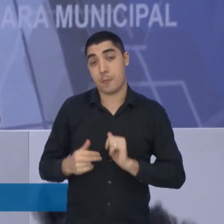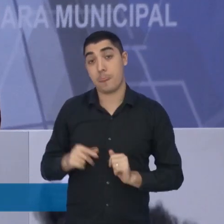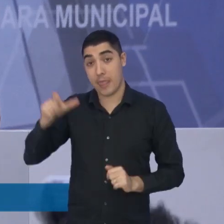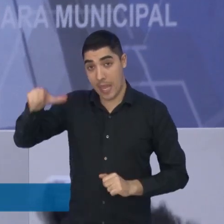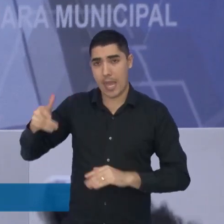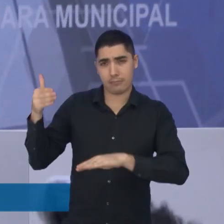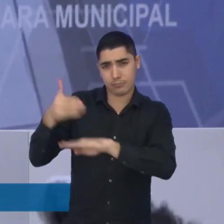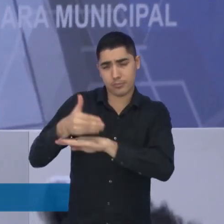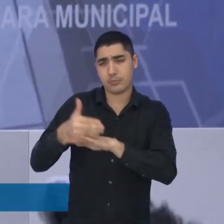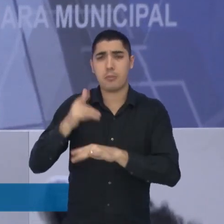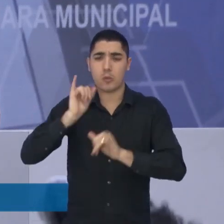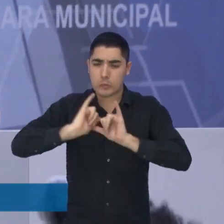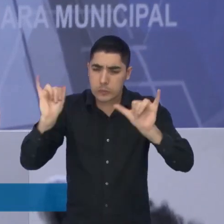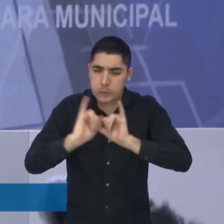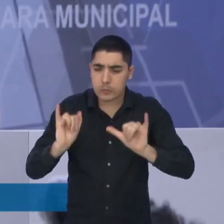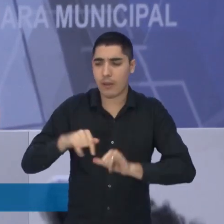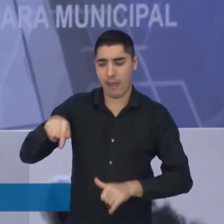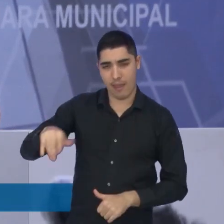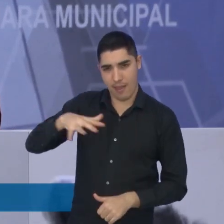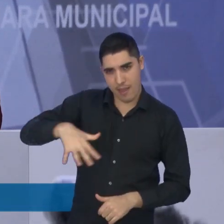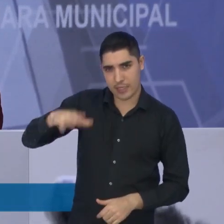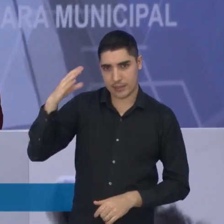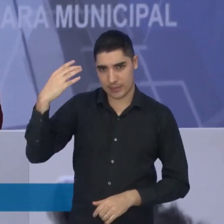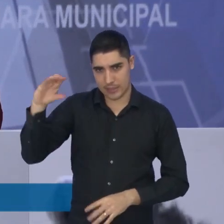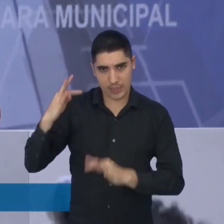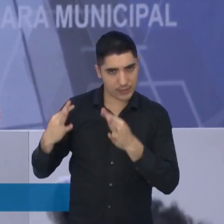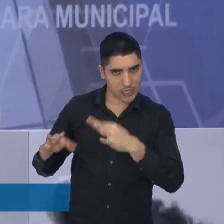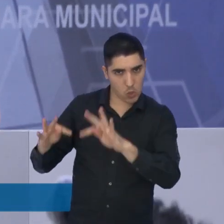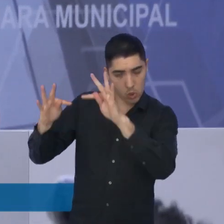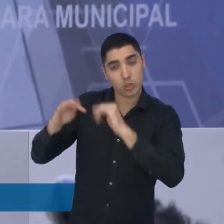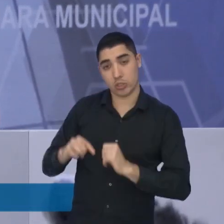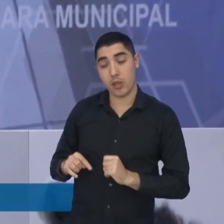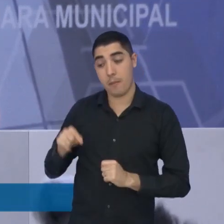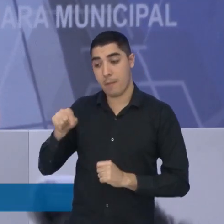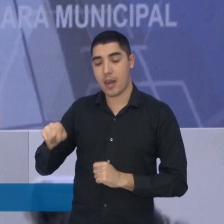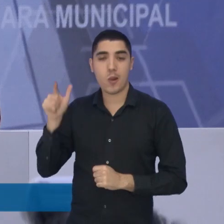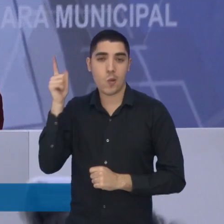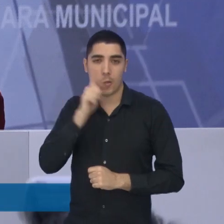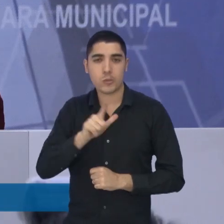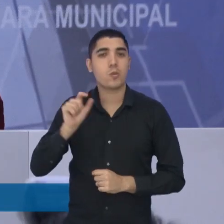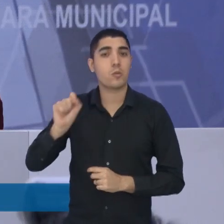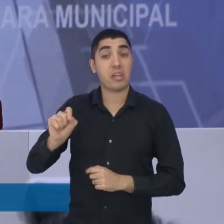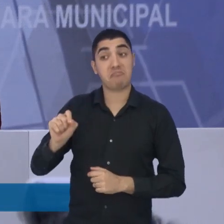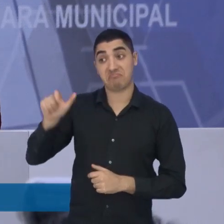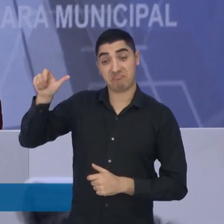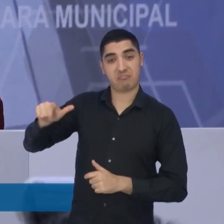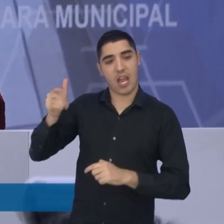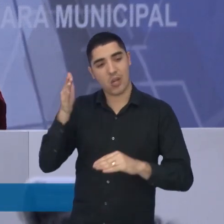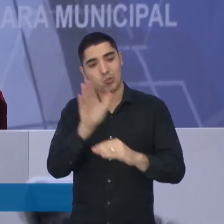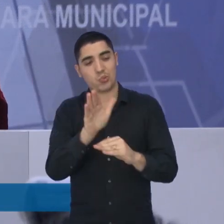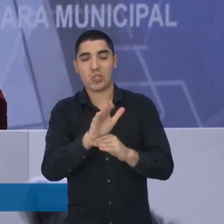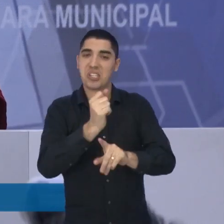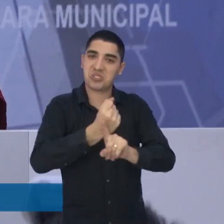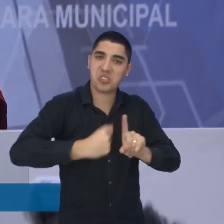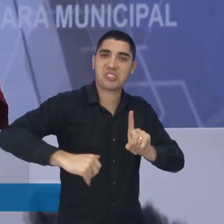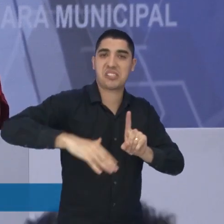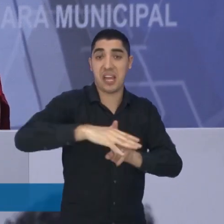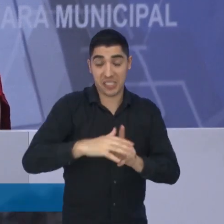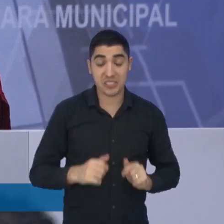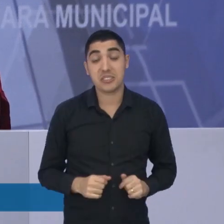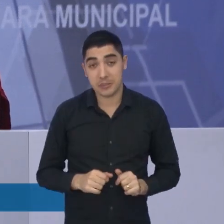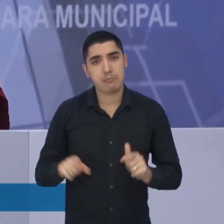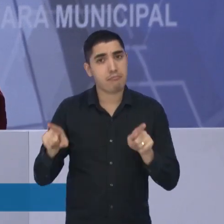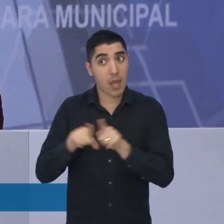investimentos em ciência e tecnologia, são traduzidos em benfeitorias para a sociedade. Passou também